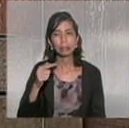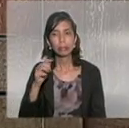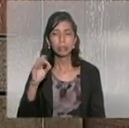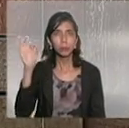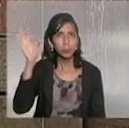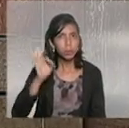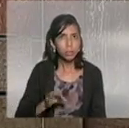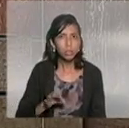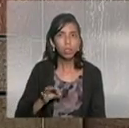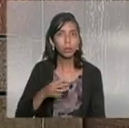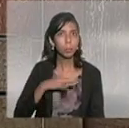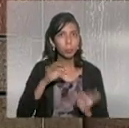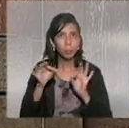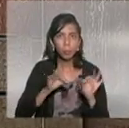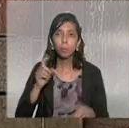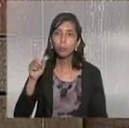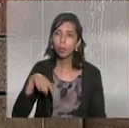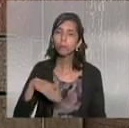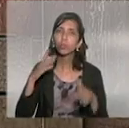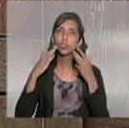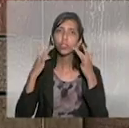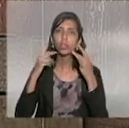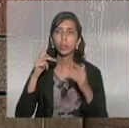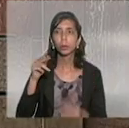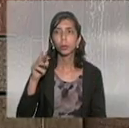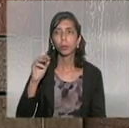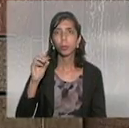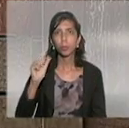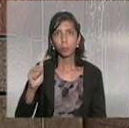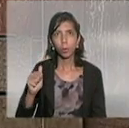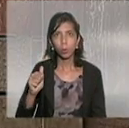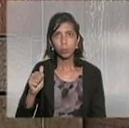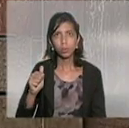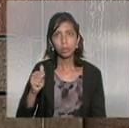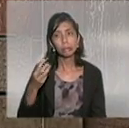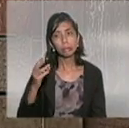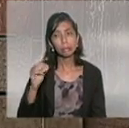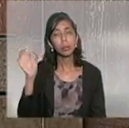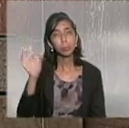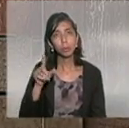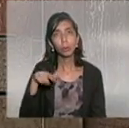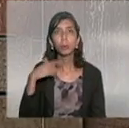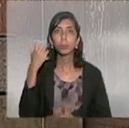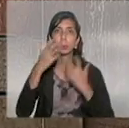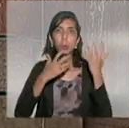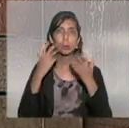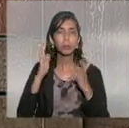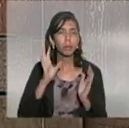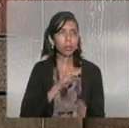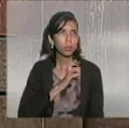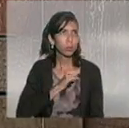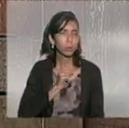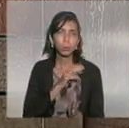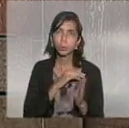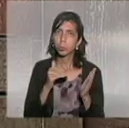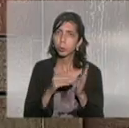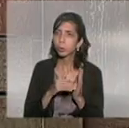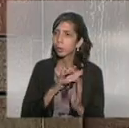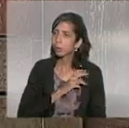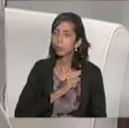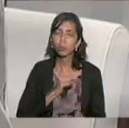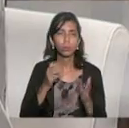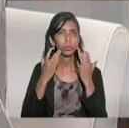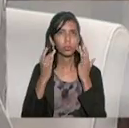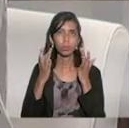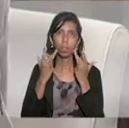vida, 70%, foram teatro de prosa, né? 30% estão os musicais. Mas eu adoro tudo. Você